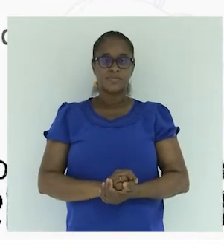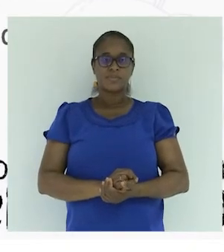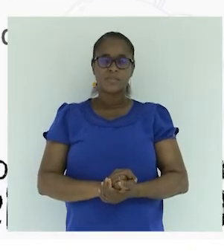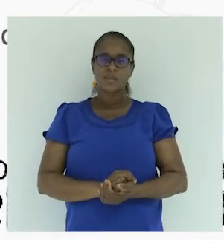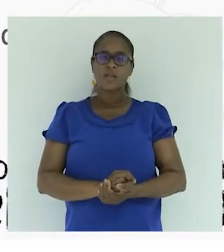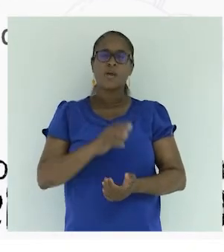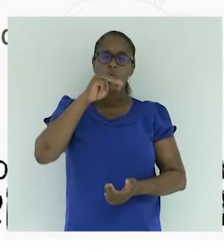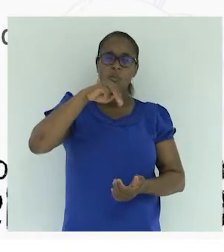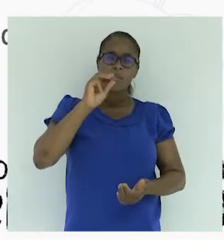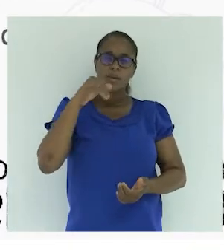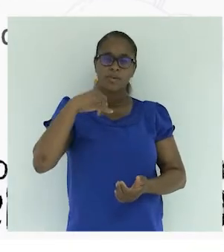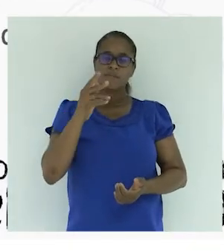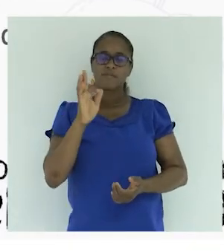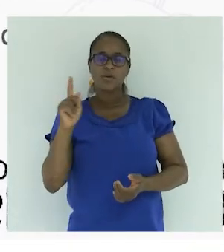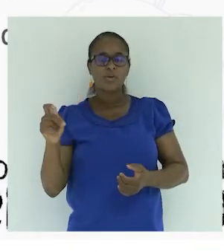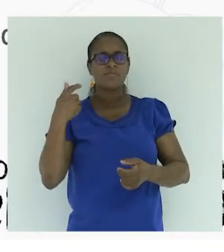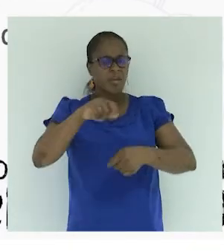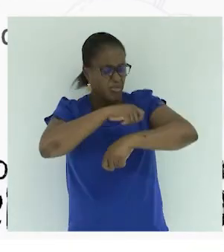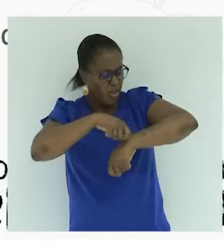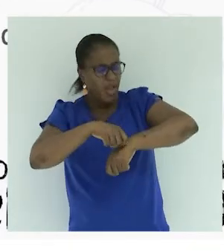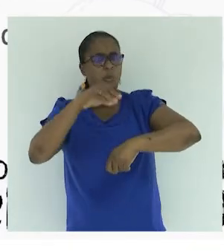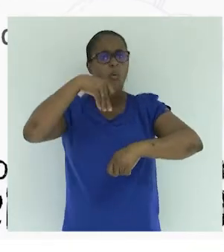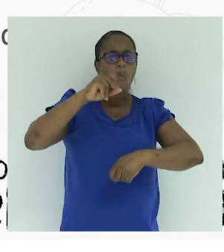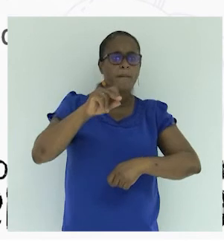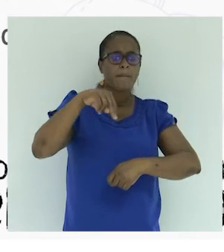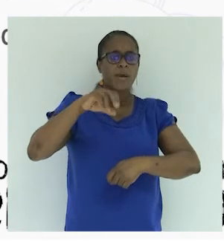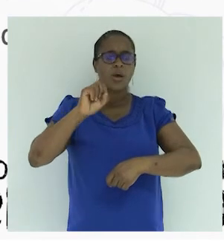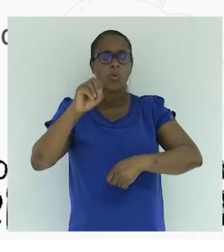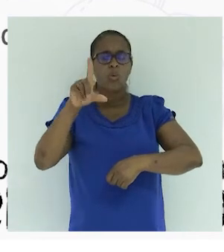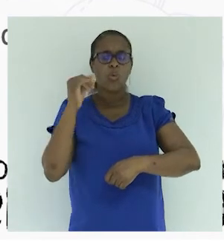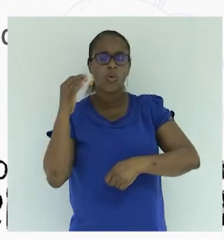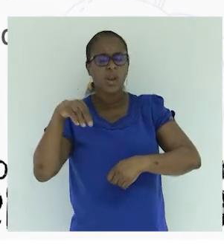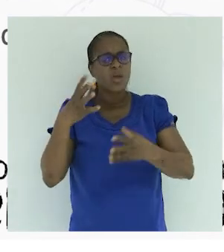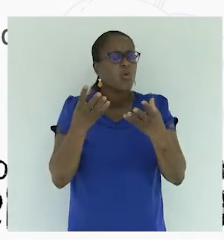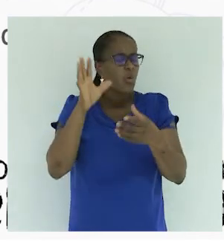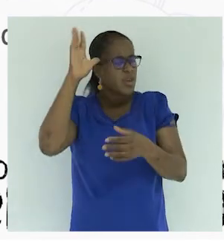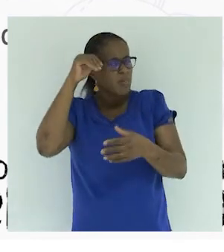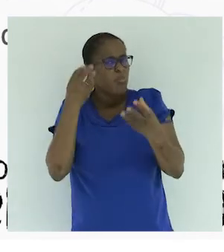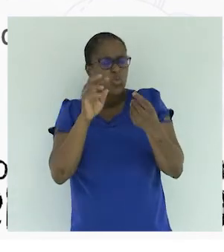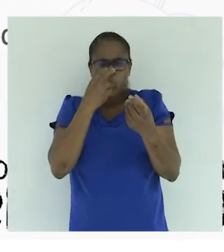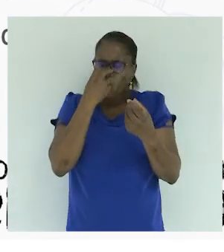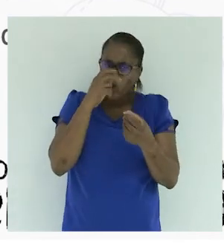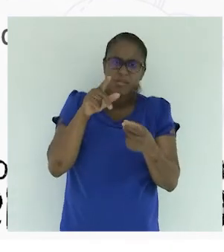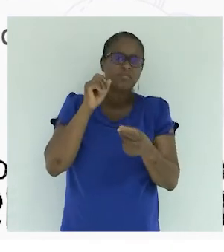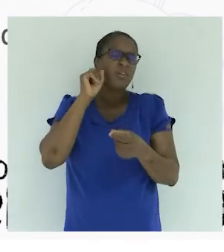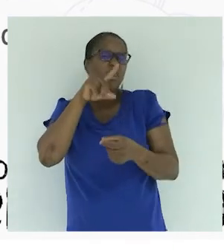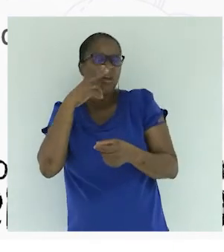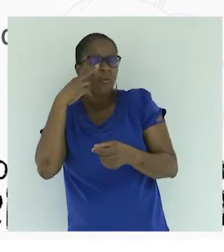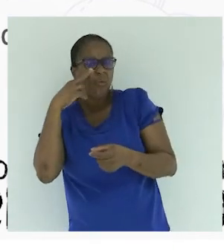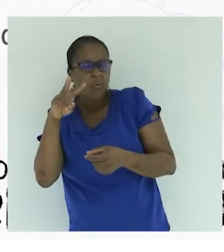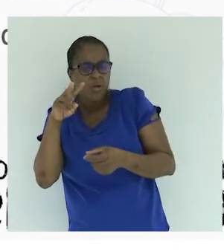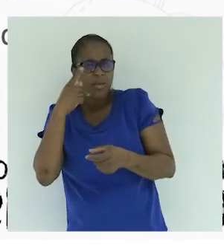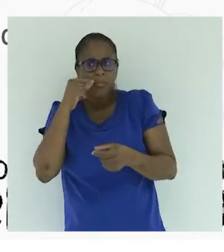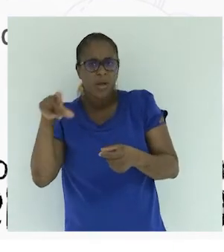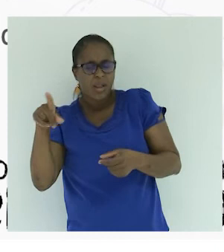Um mamífero com escamas. O pangolim é um animal muito curioso. Quem olha para ele